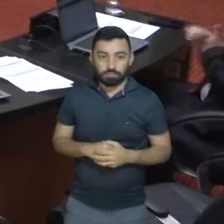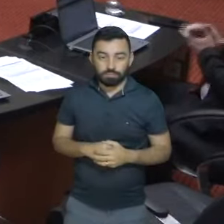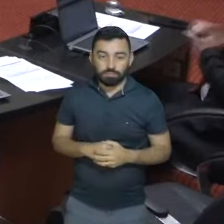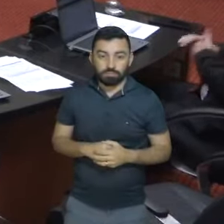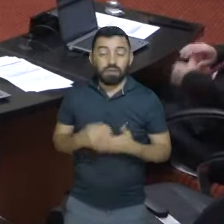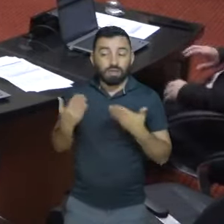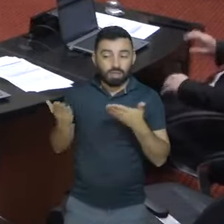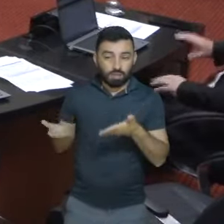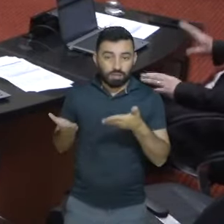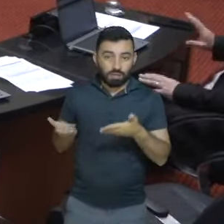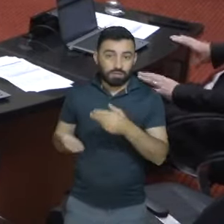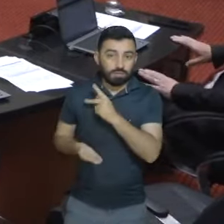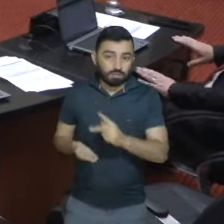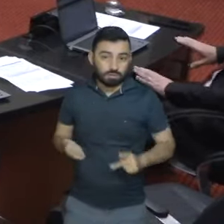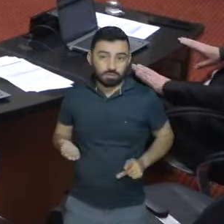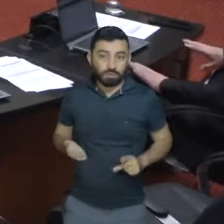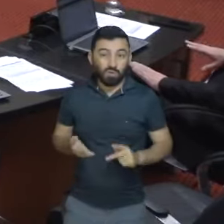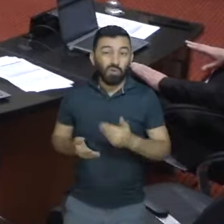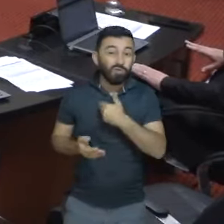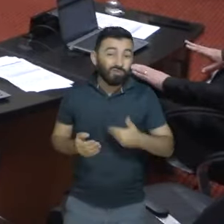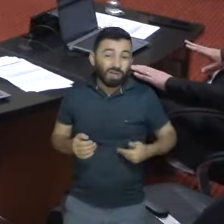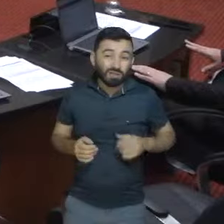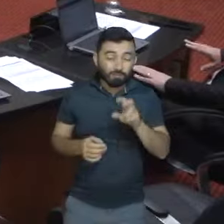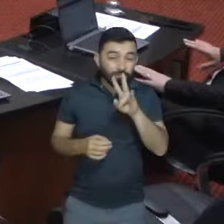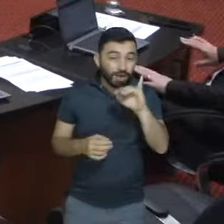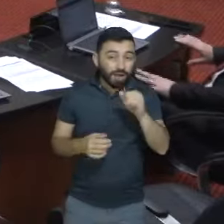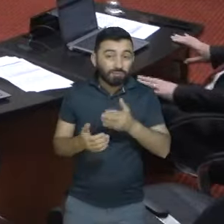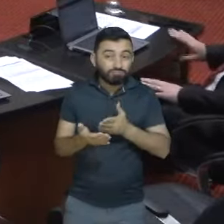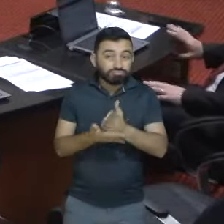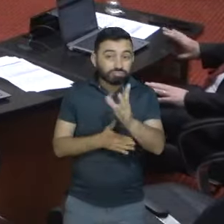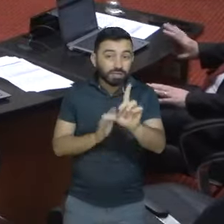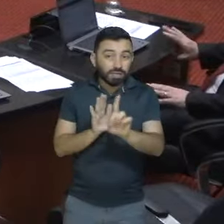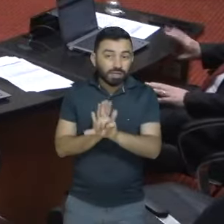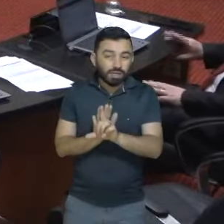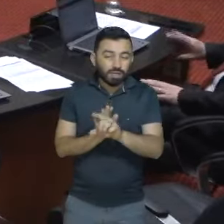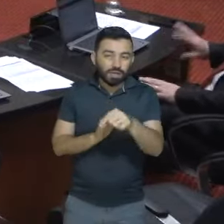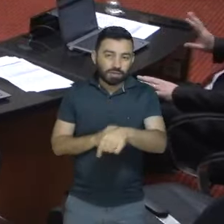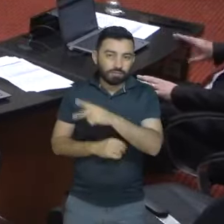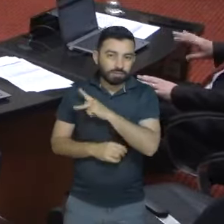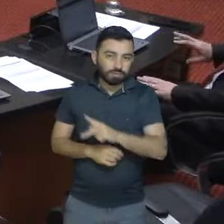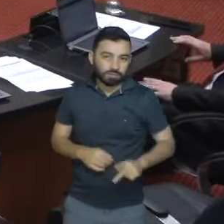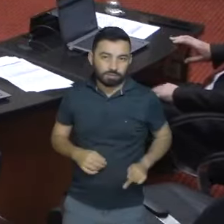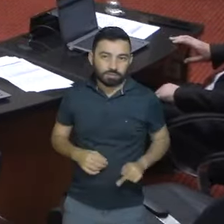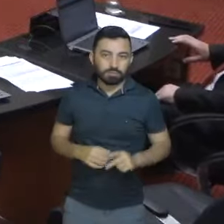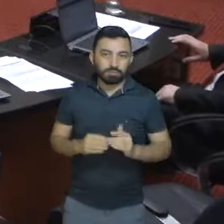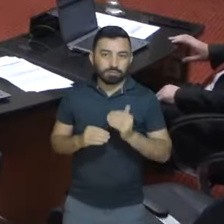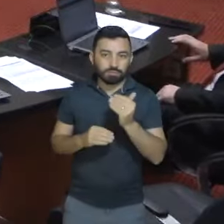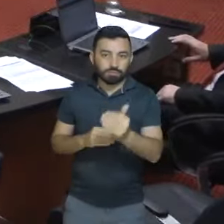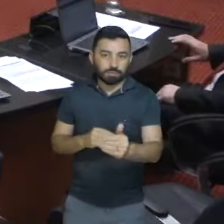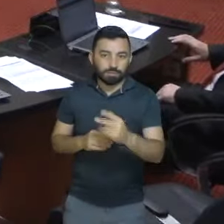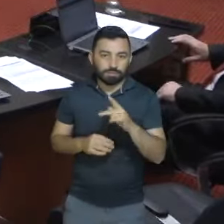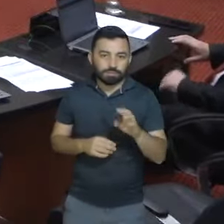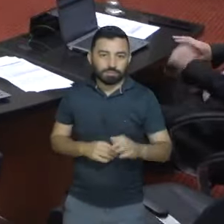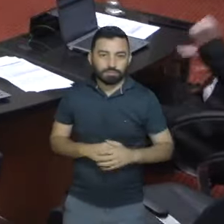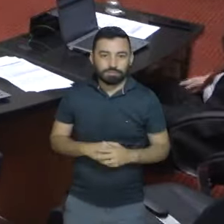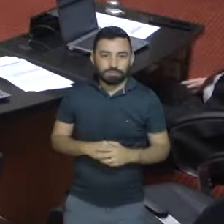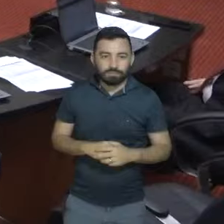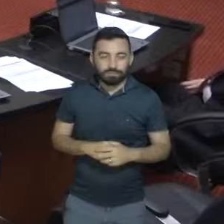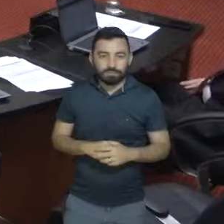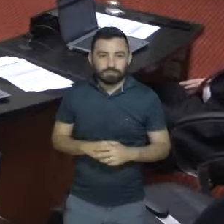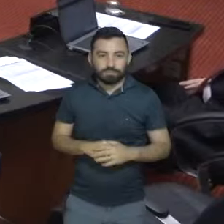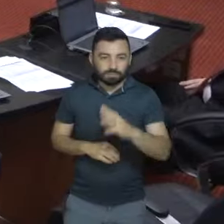ele, ó. O governador vai sancionar a lei e o presidente promulga a PEC. Para discutir a matéria, com a palavra o deputado